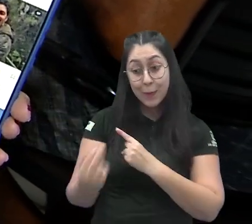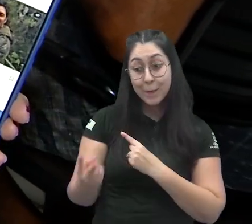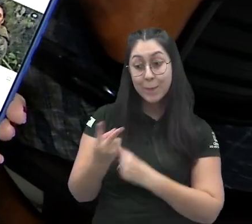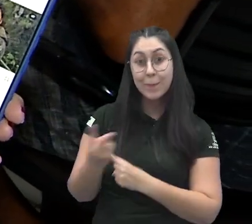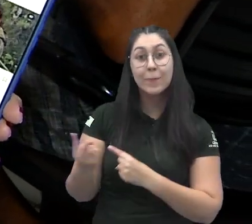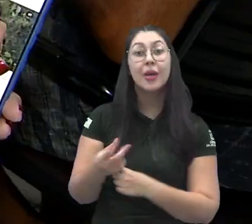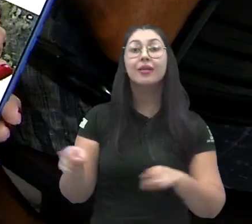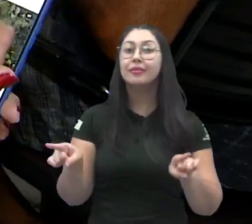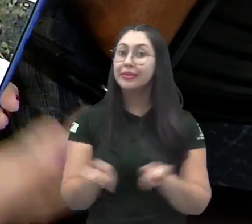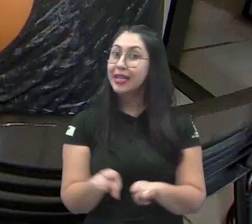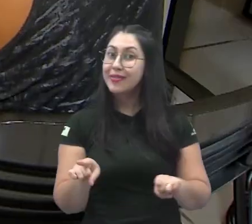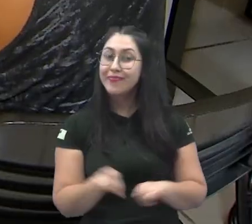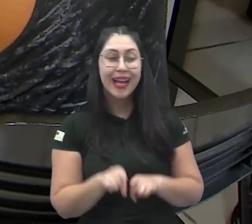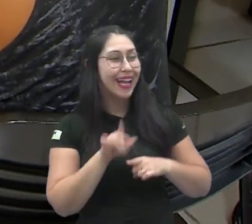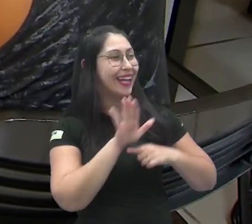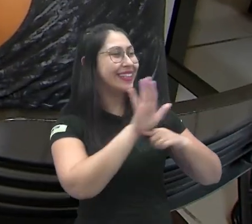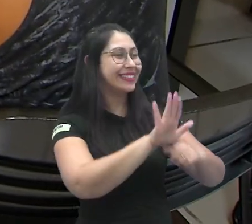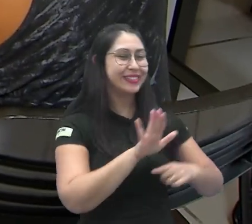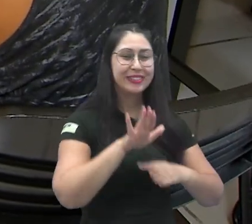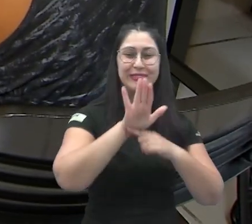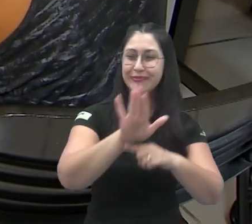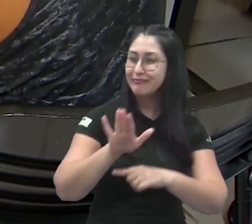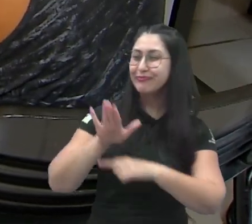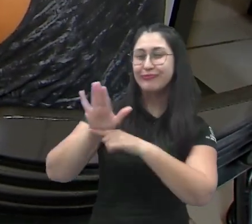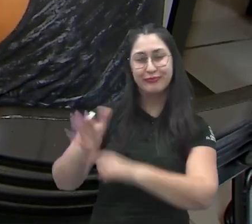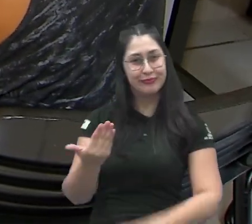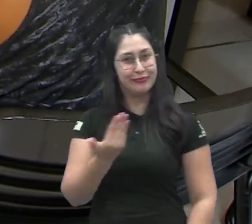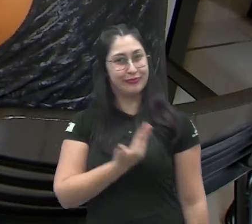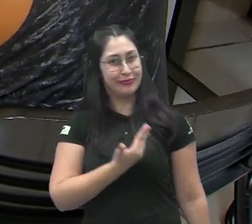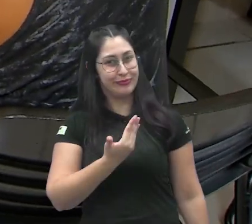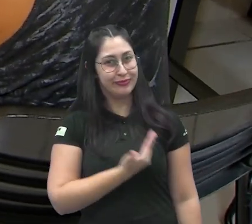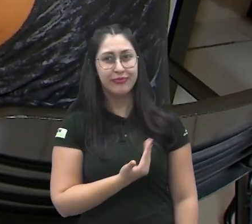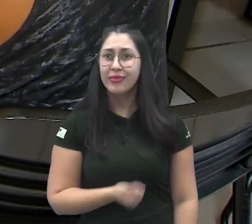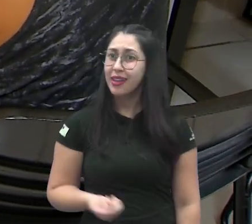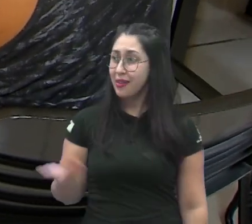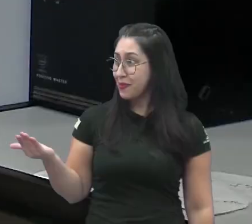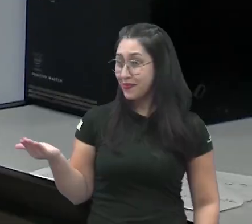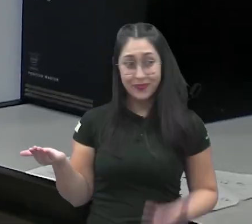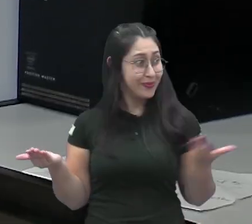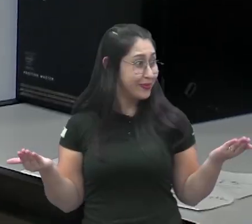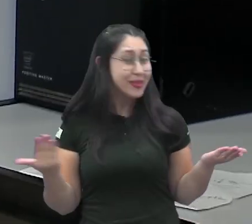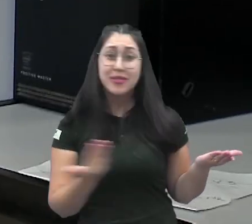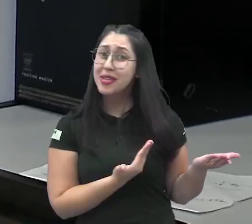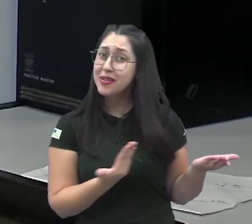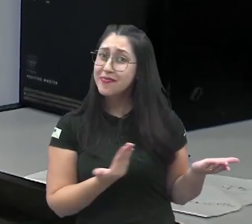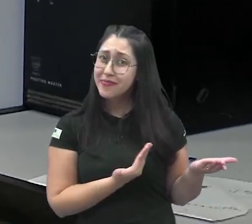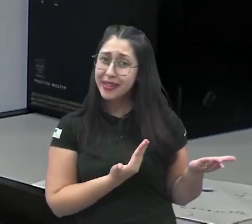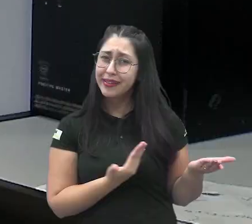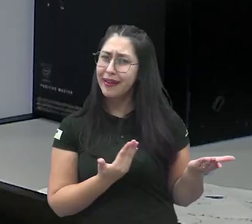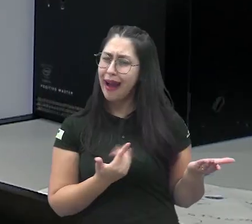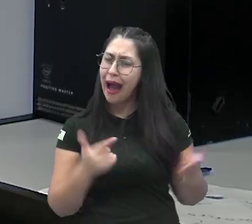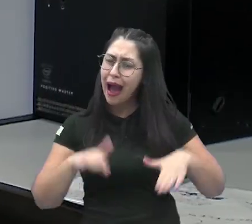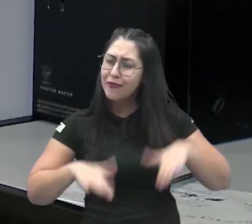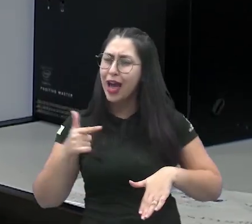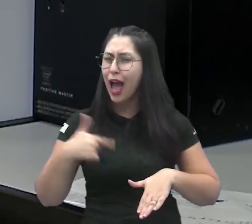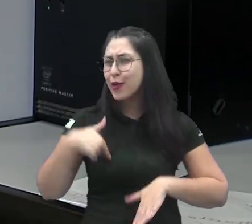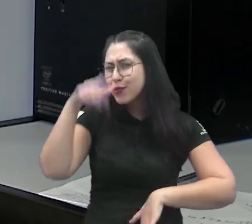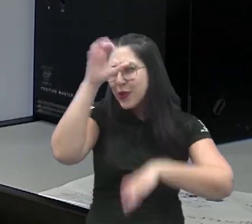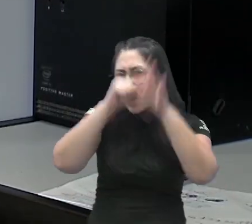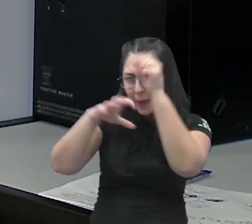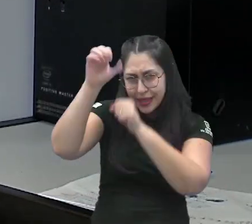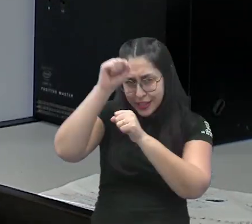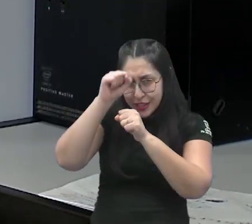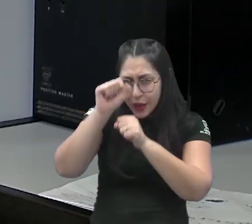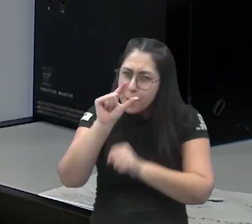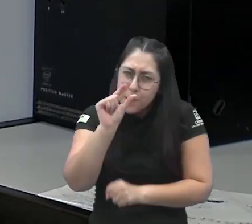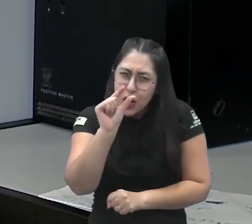de aprender a se proteger, também faz questão de ensinar a seus colegas de classe. Meus amiguinhos, companheiros, então o que a gente sabe um